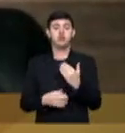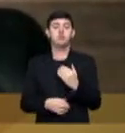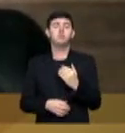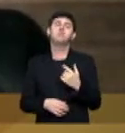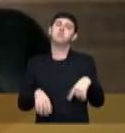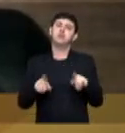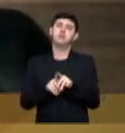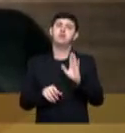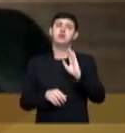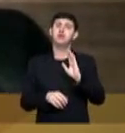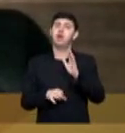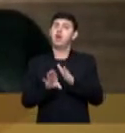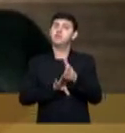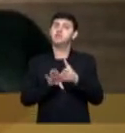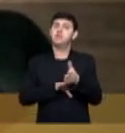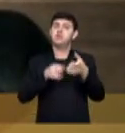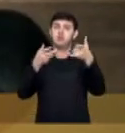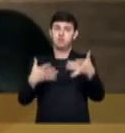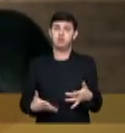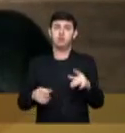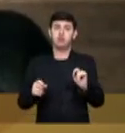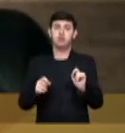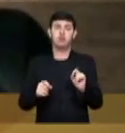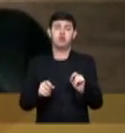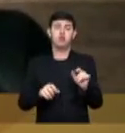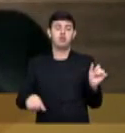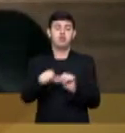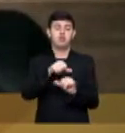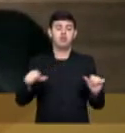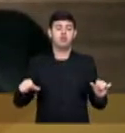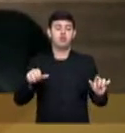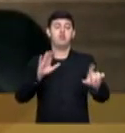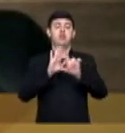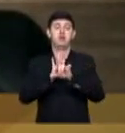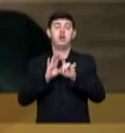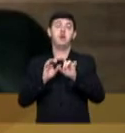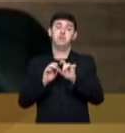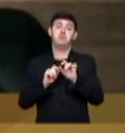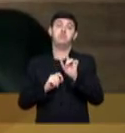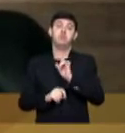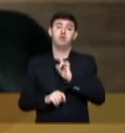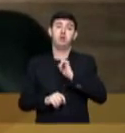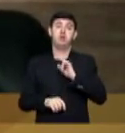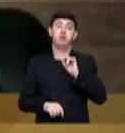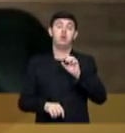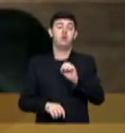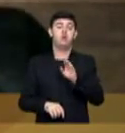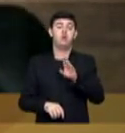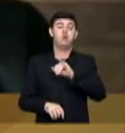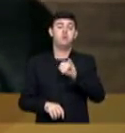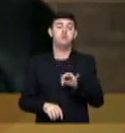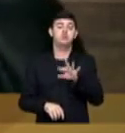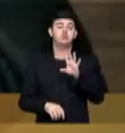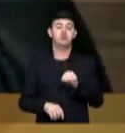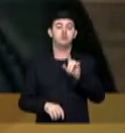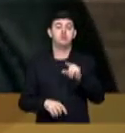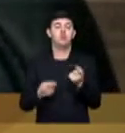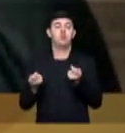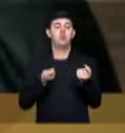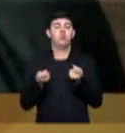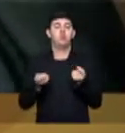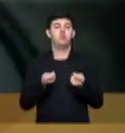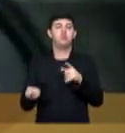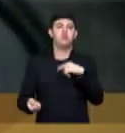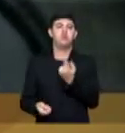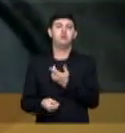advertindo que as alterações legislativas poderiam ter por objeto o esvaziamento do controle que